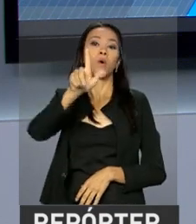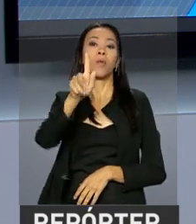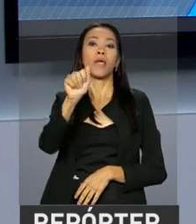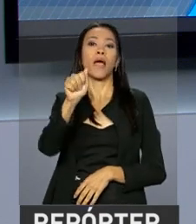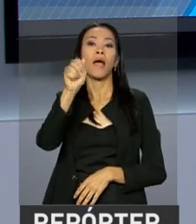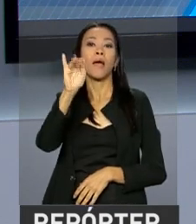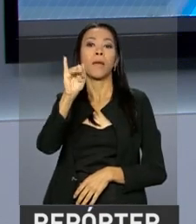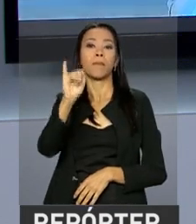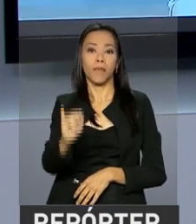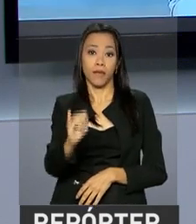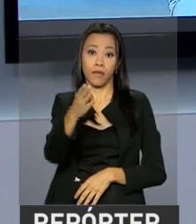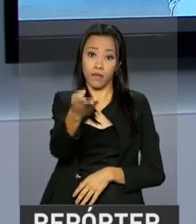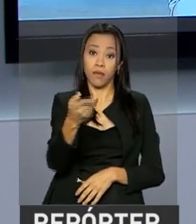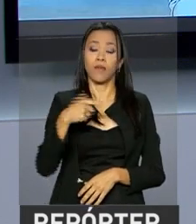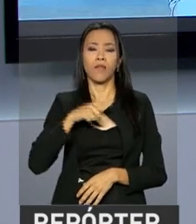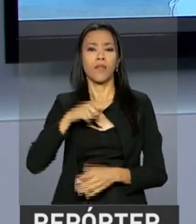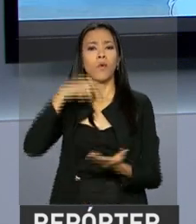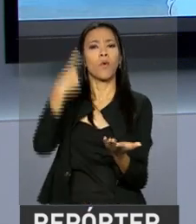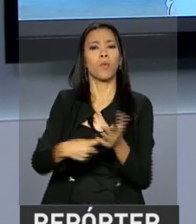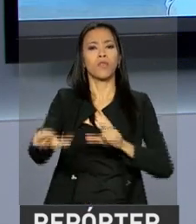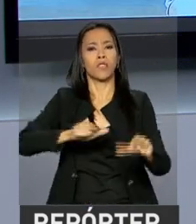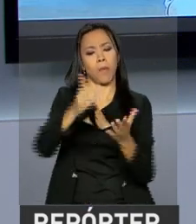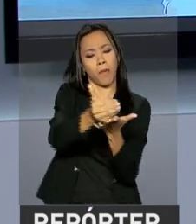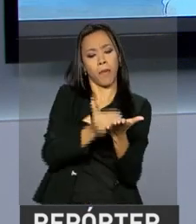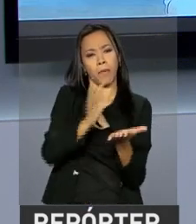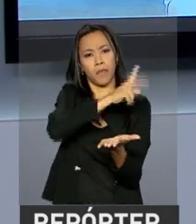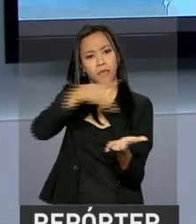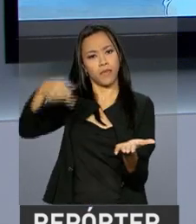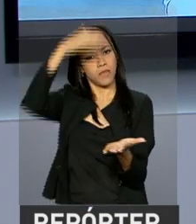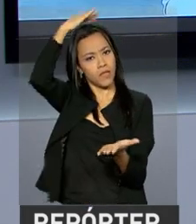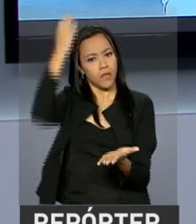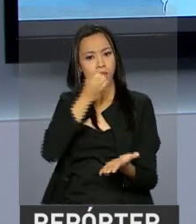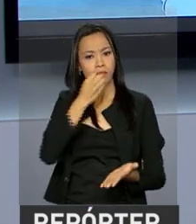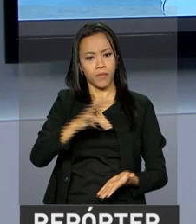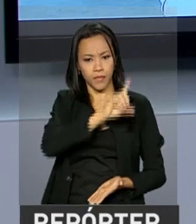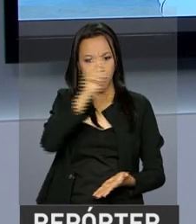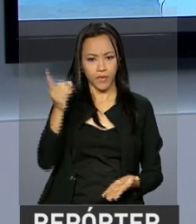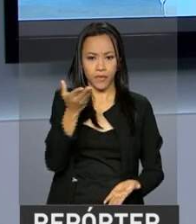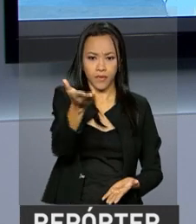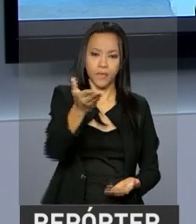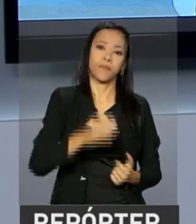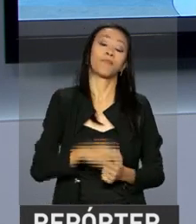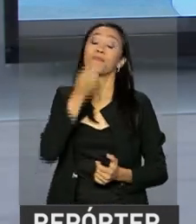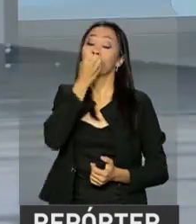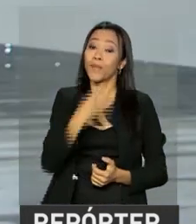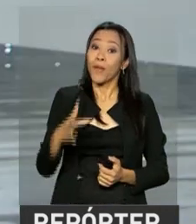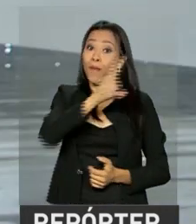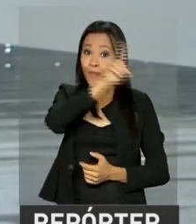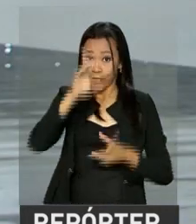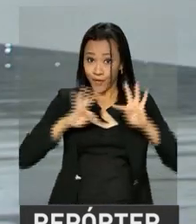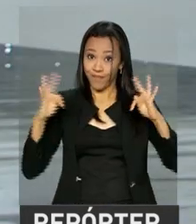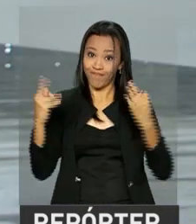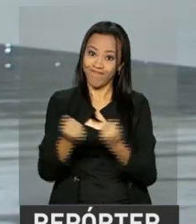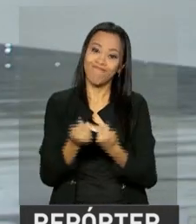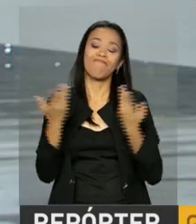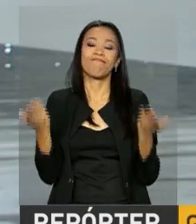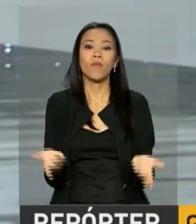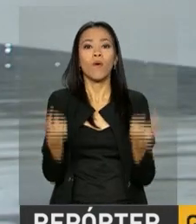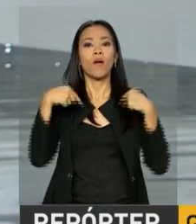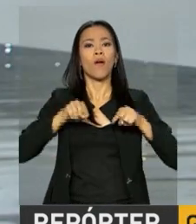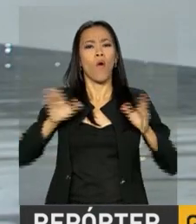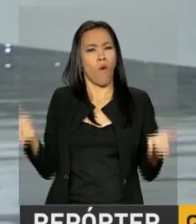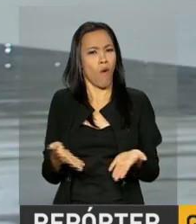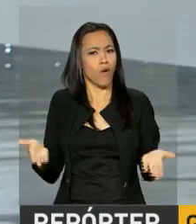da agenda de hoje do presidente Michel Temer Gabriela bom dia bom dia Jaime Um bom dia a todos Olha Hoje